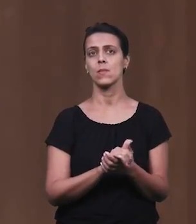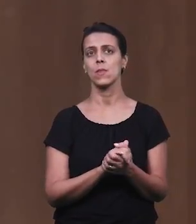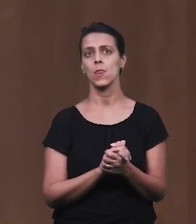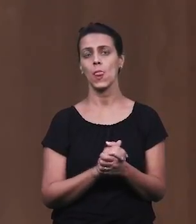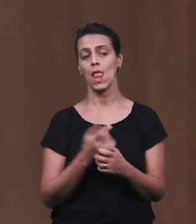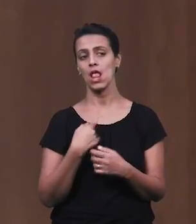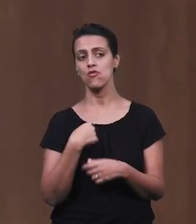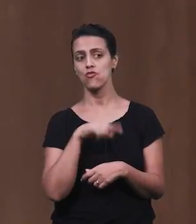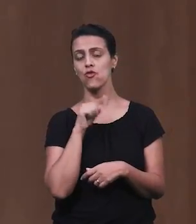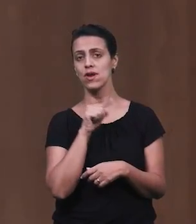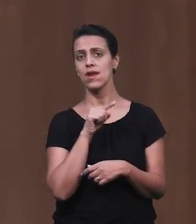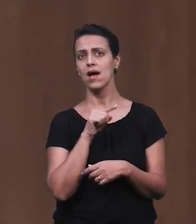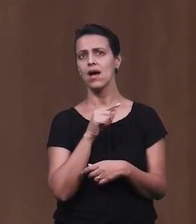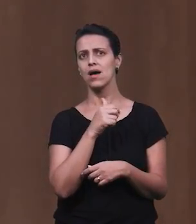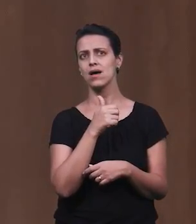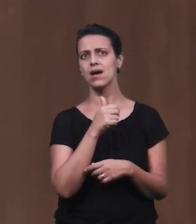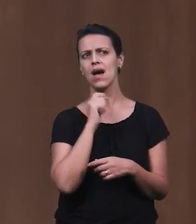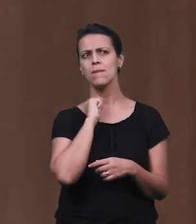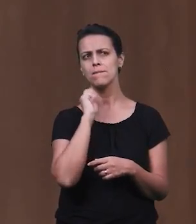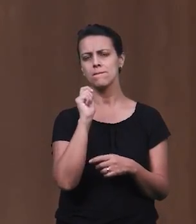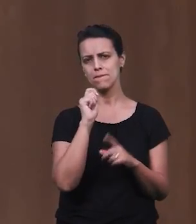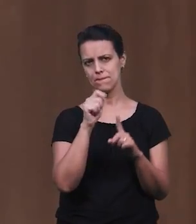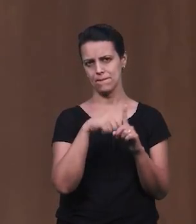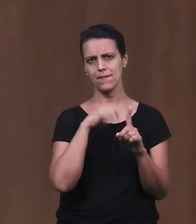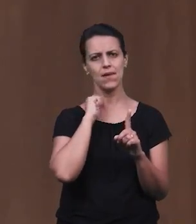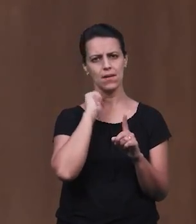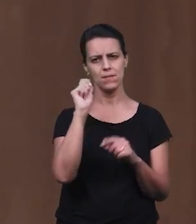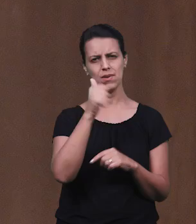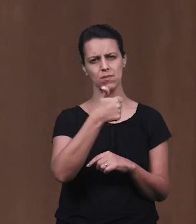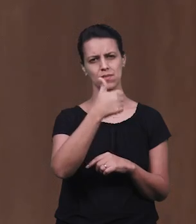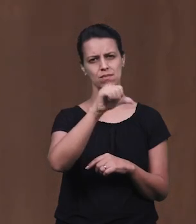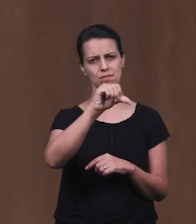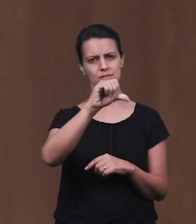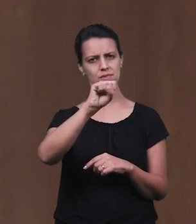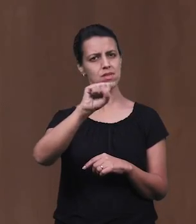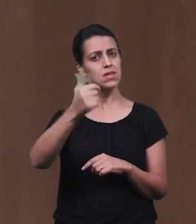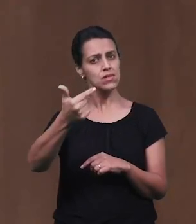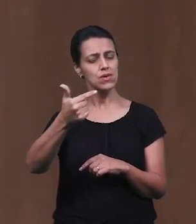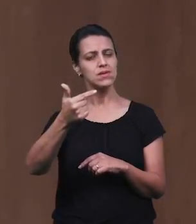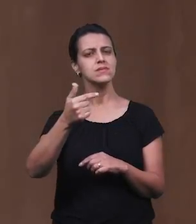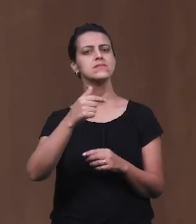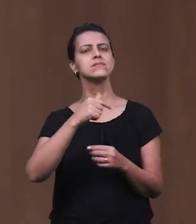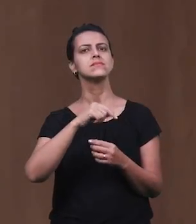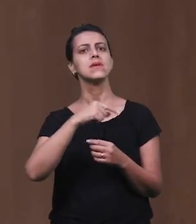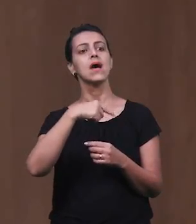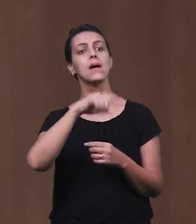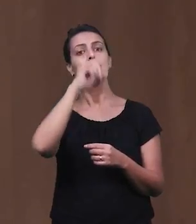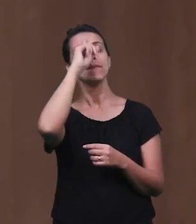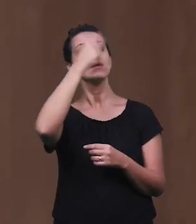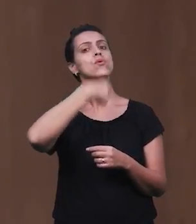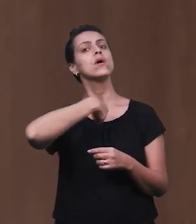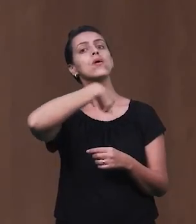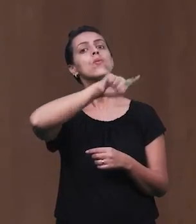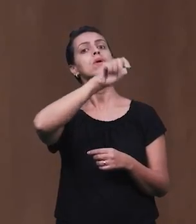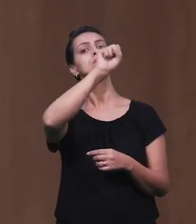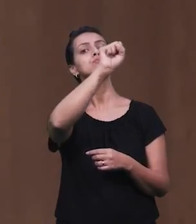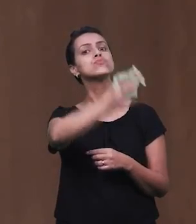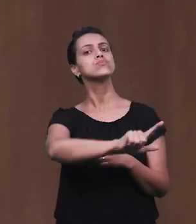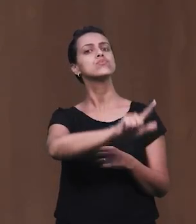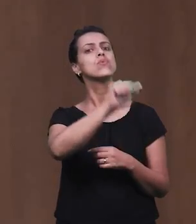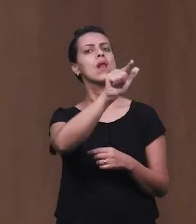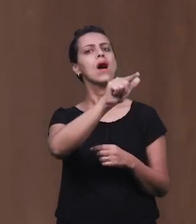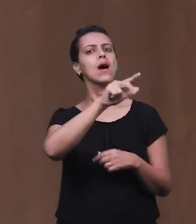passando por lá, em abril de 82, os irmãos me enviaram para o sul de Portugal com